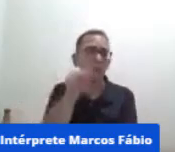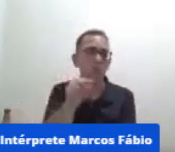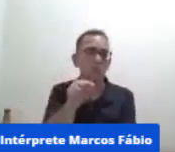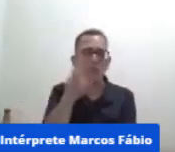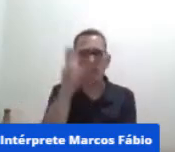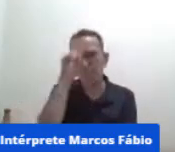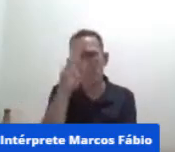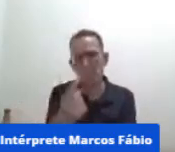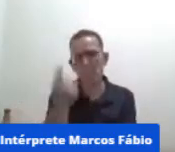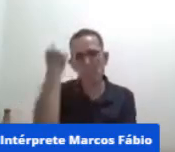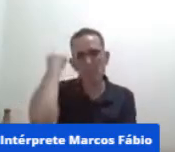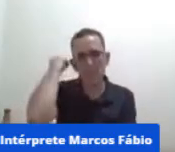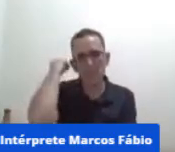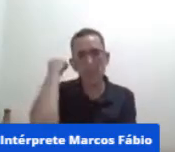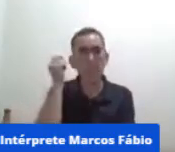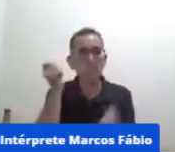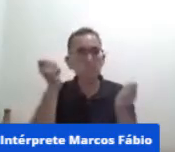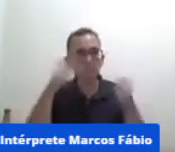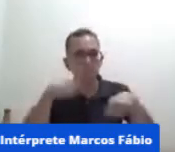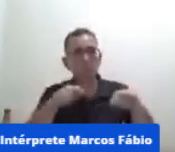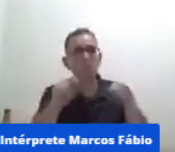que a gente venha a ter crianças com